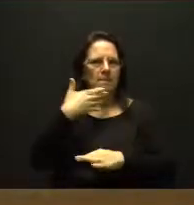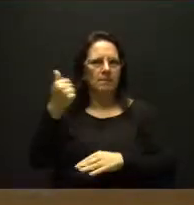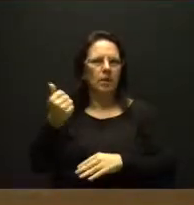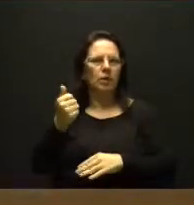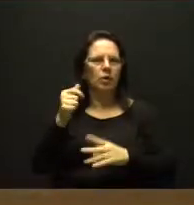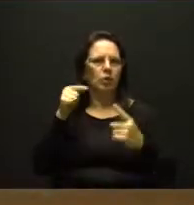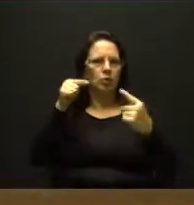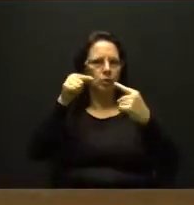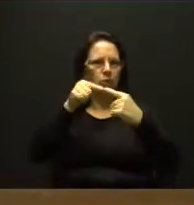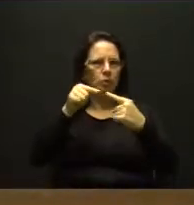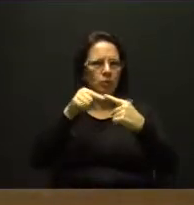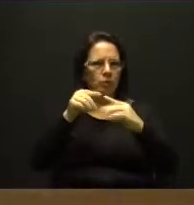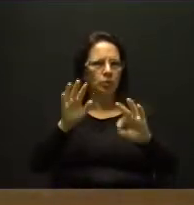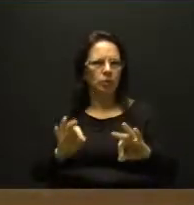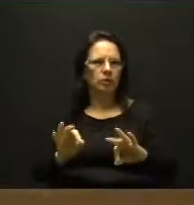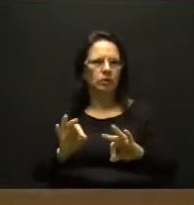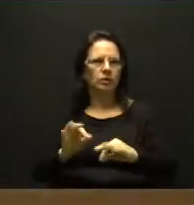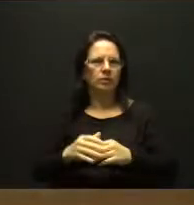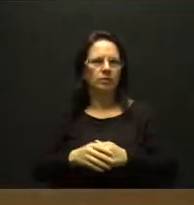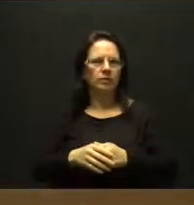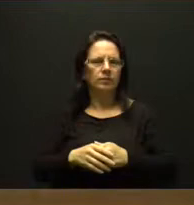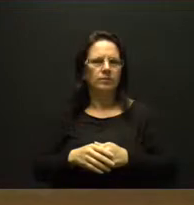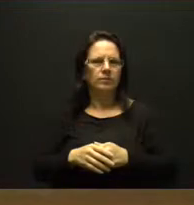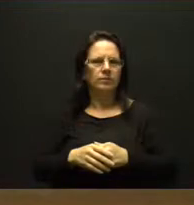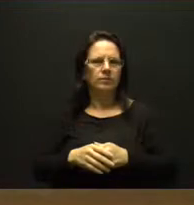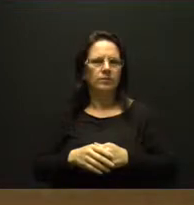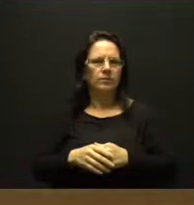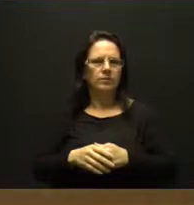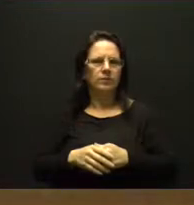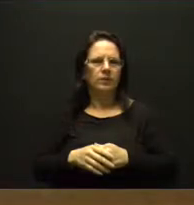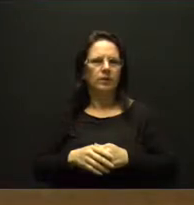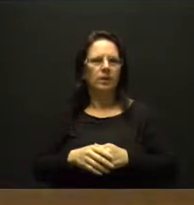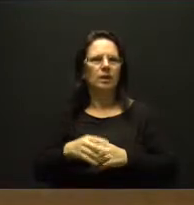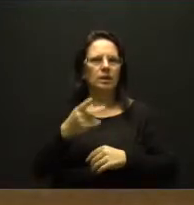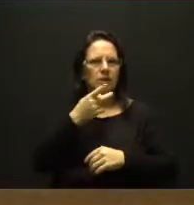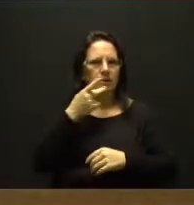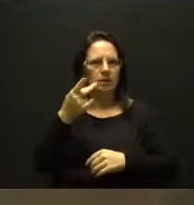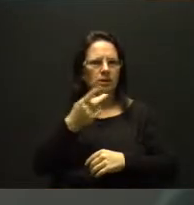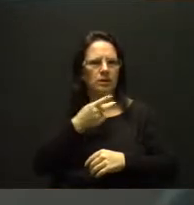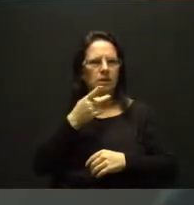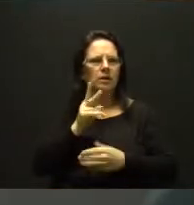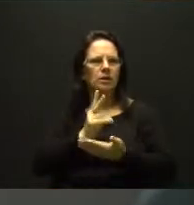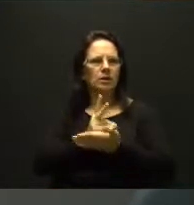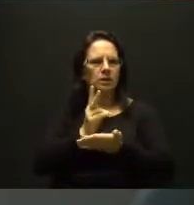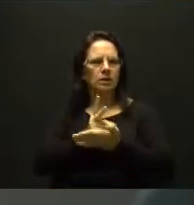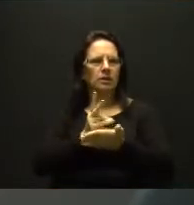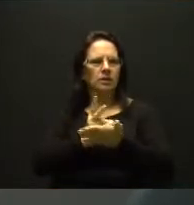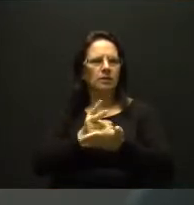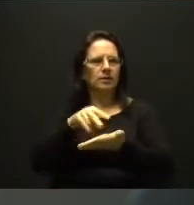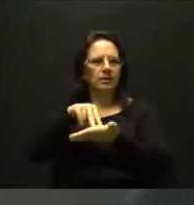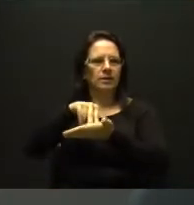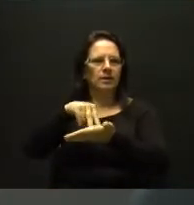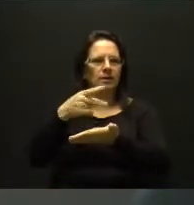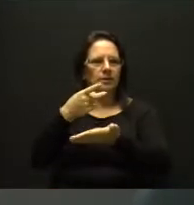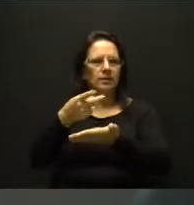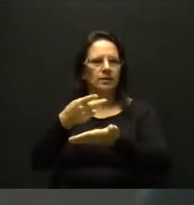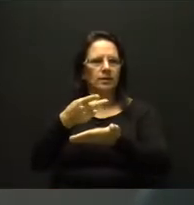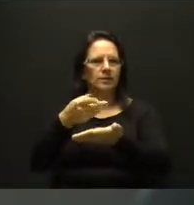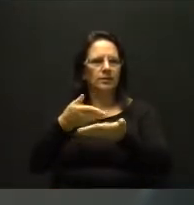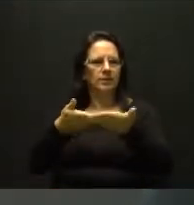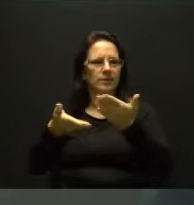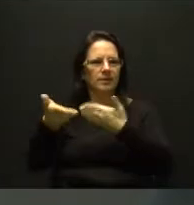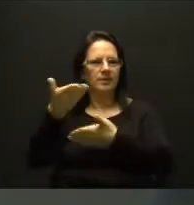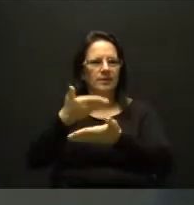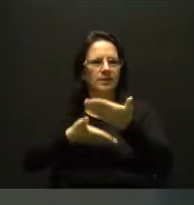objetivo é que parte à vontade durante cinco segundos quero dizer que vossa excelência sempre me representa por isso que eu passo a